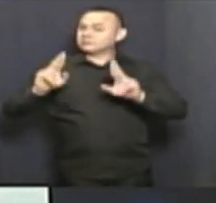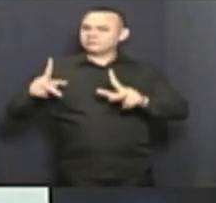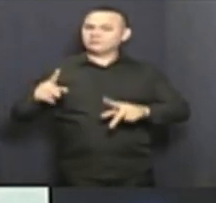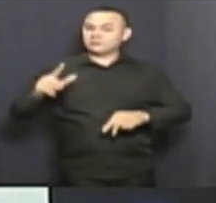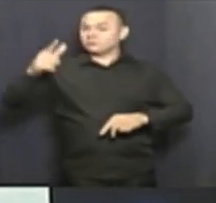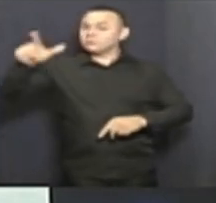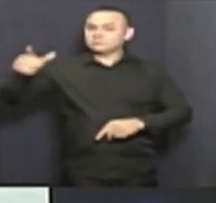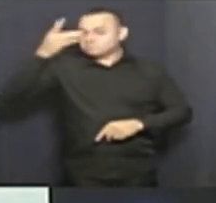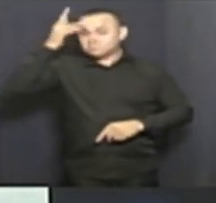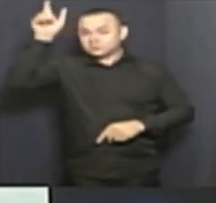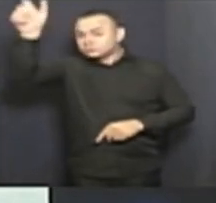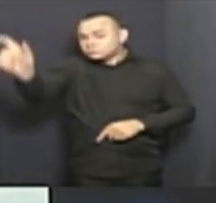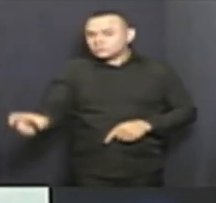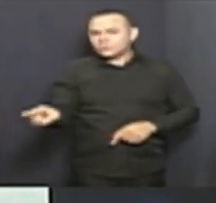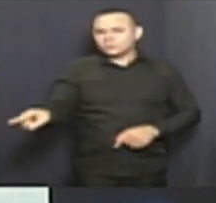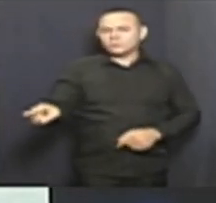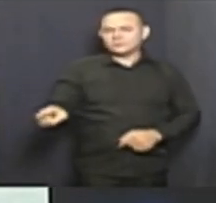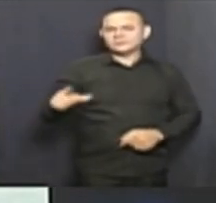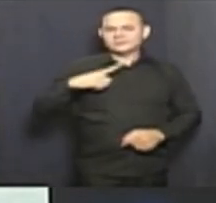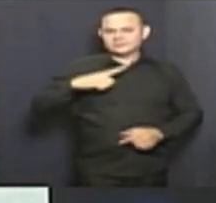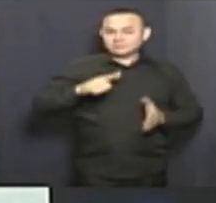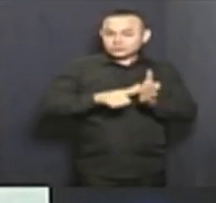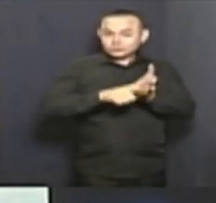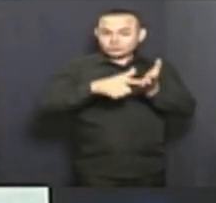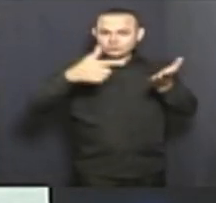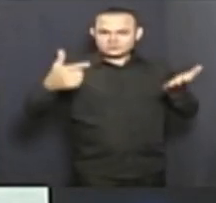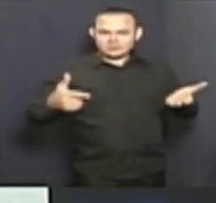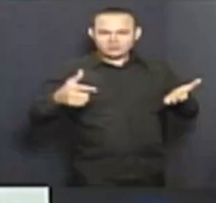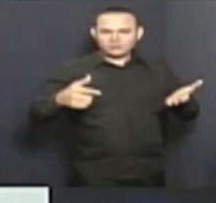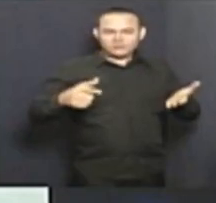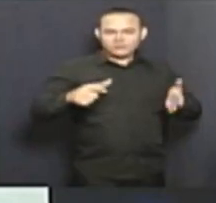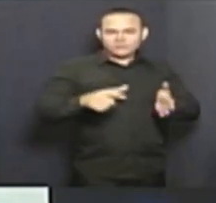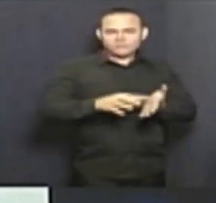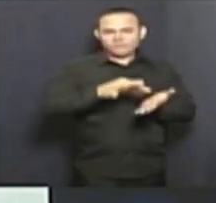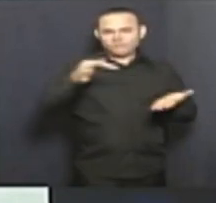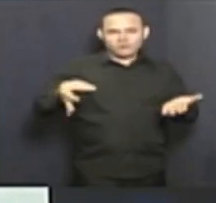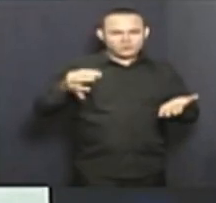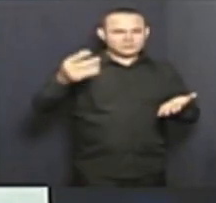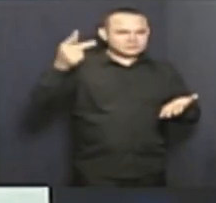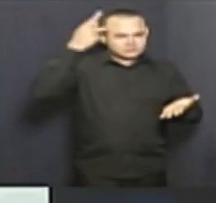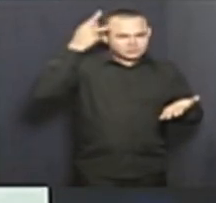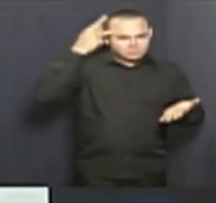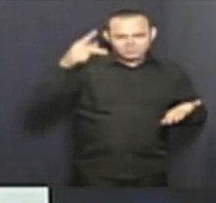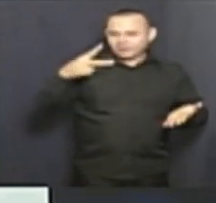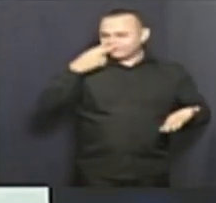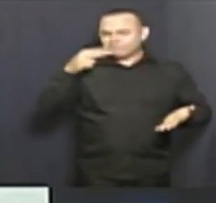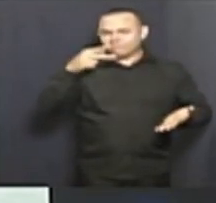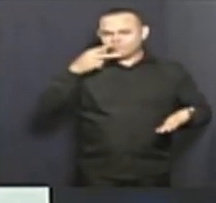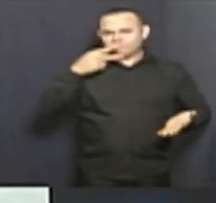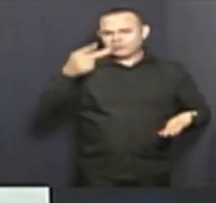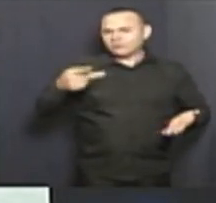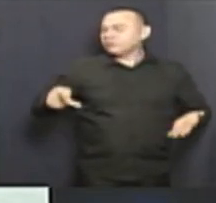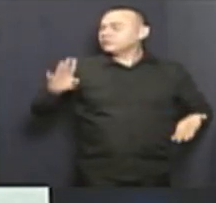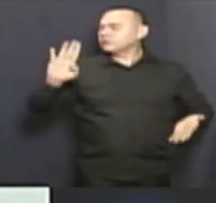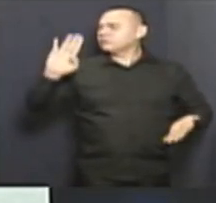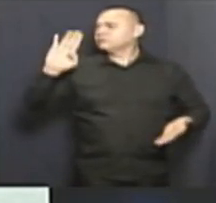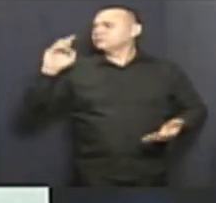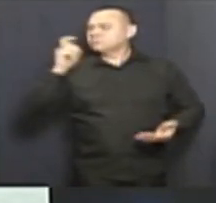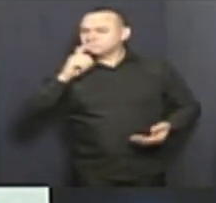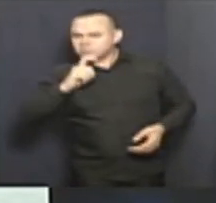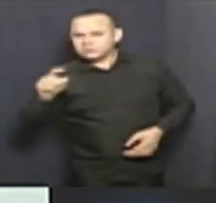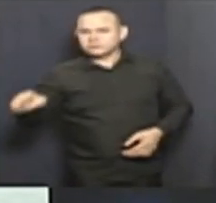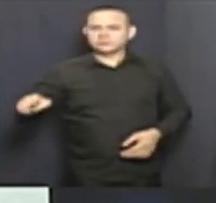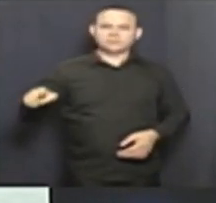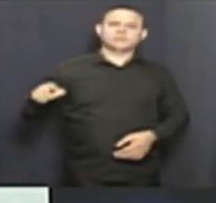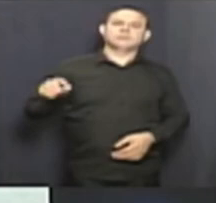uma reportagem no jornal folha de são paulo ele publicou que aquilo era um fake news fake news da folha de são